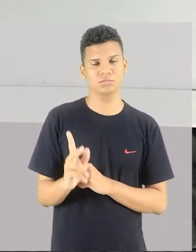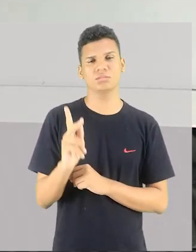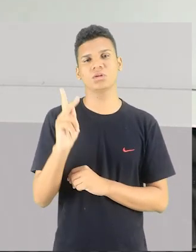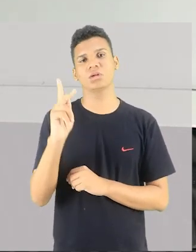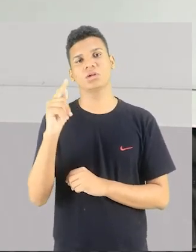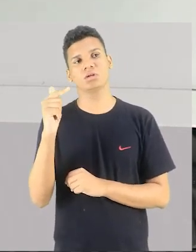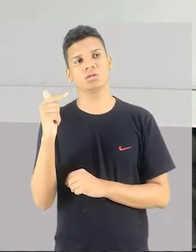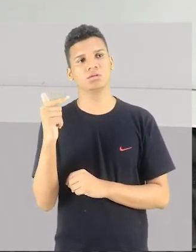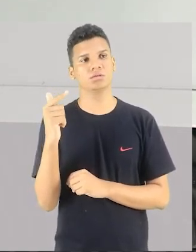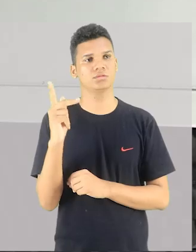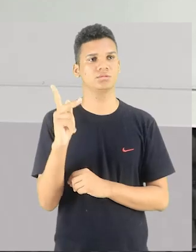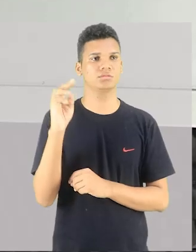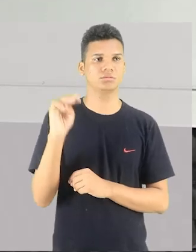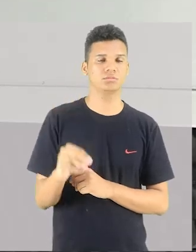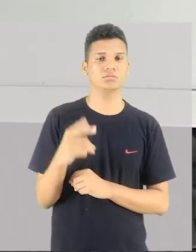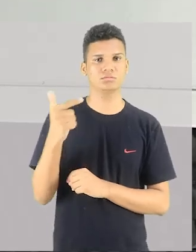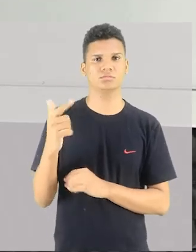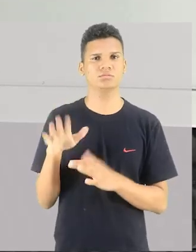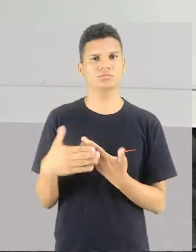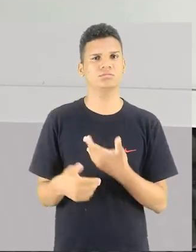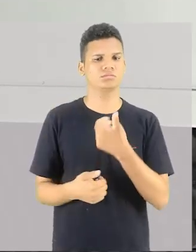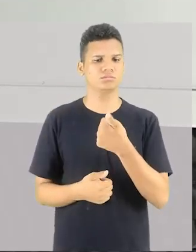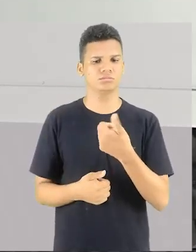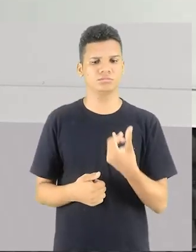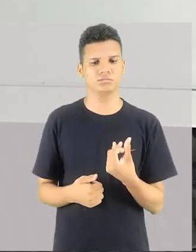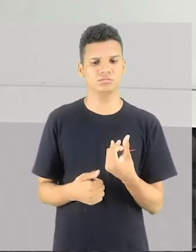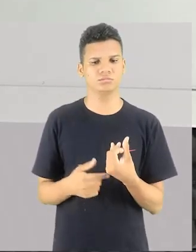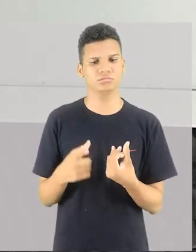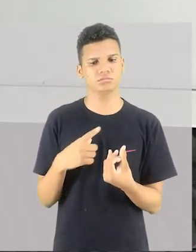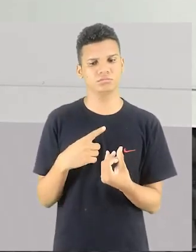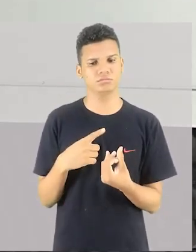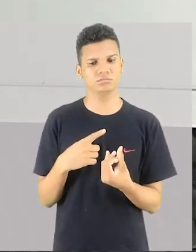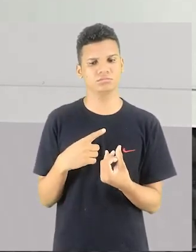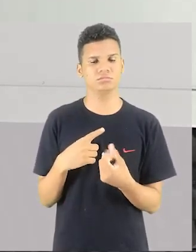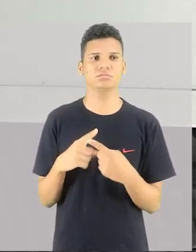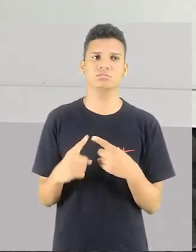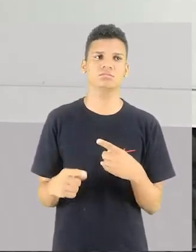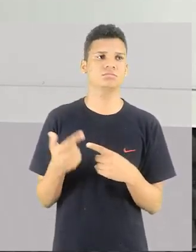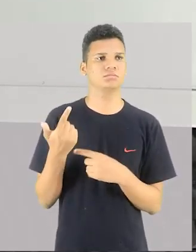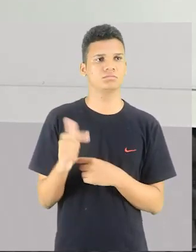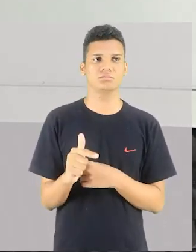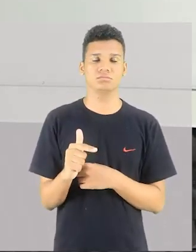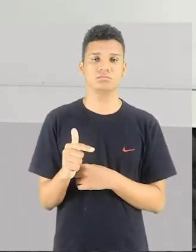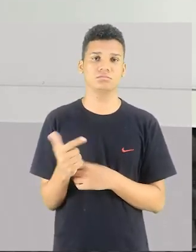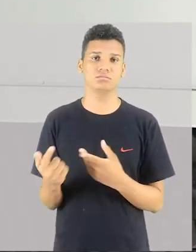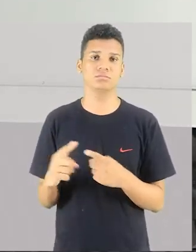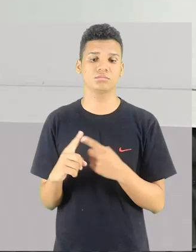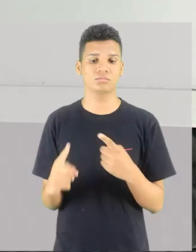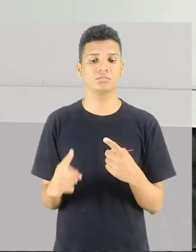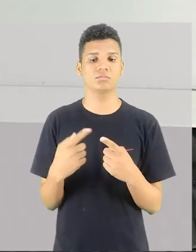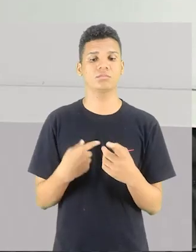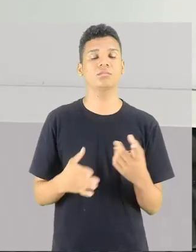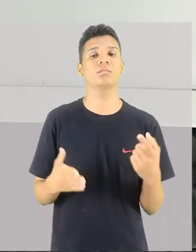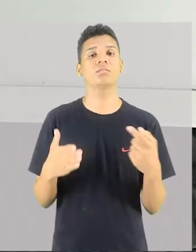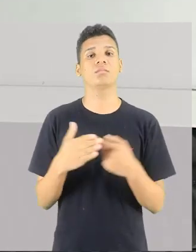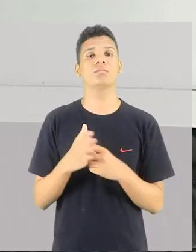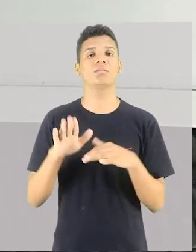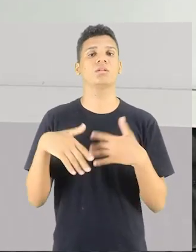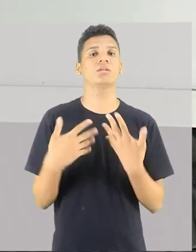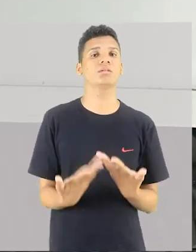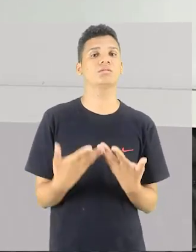profor então quer dizer que a resposta é 16 tem 16 nas opções não a resposta não 16 com a pergunta que foi feita